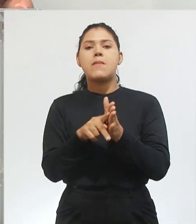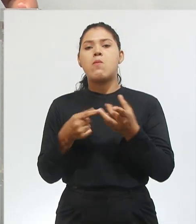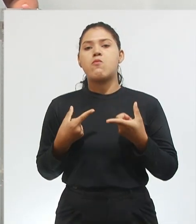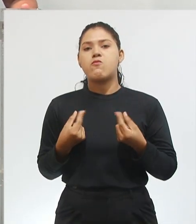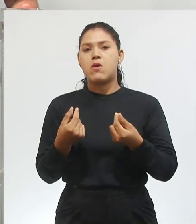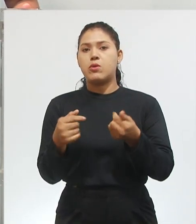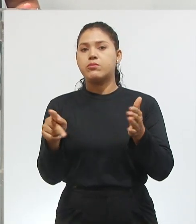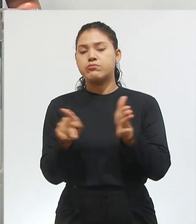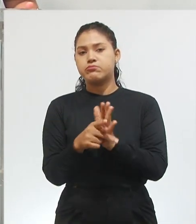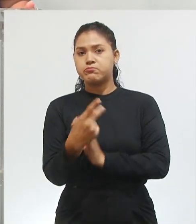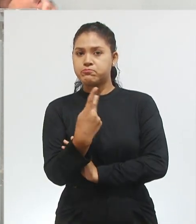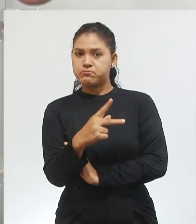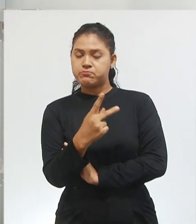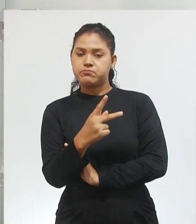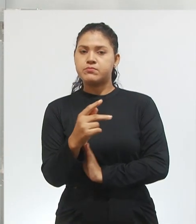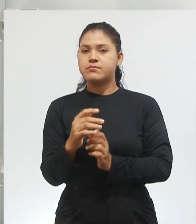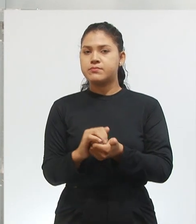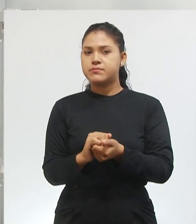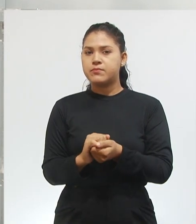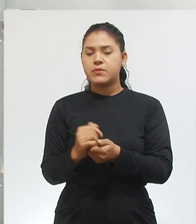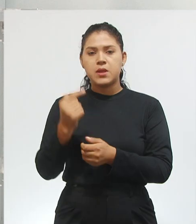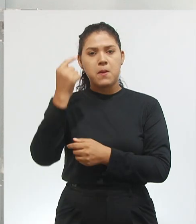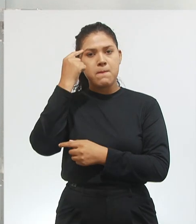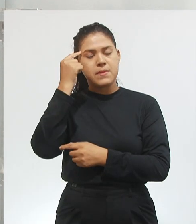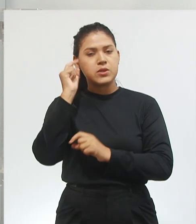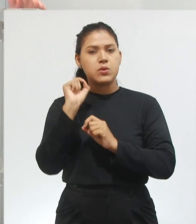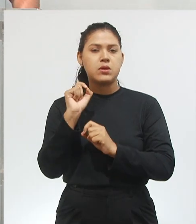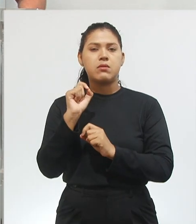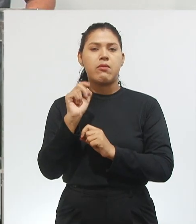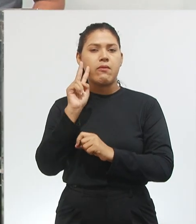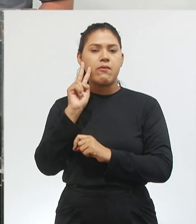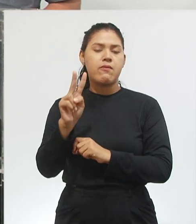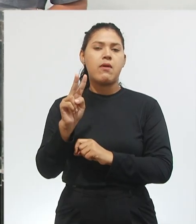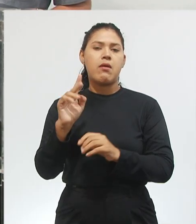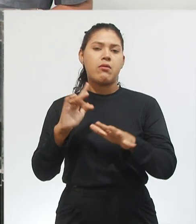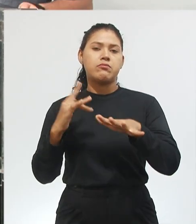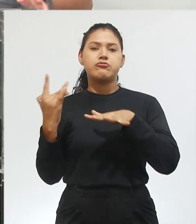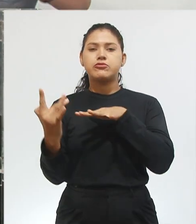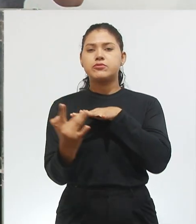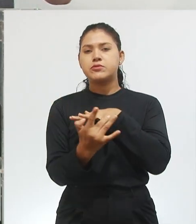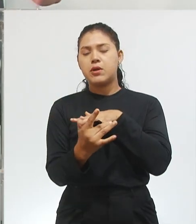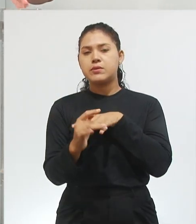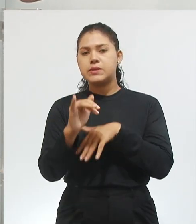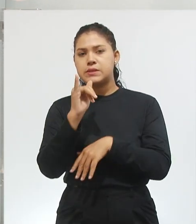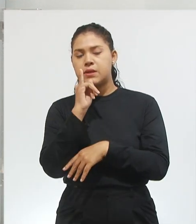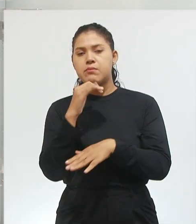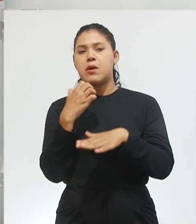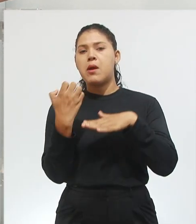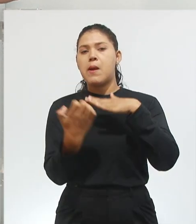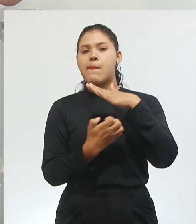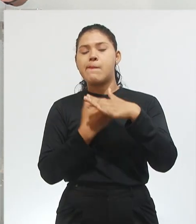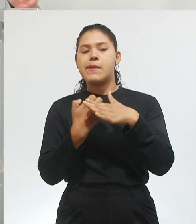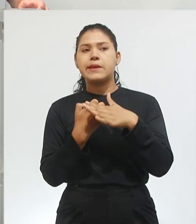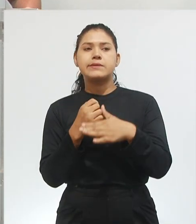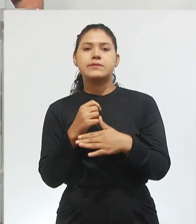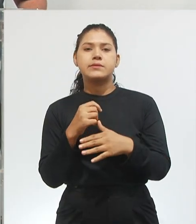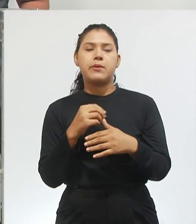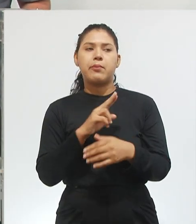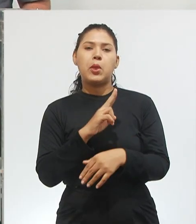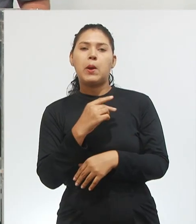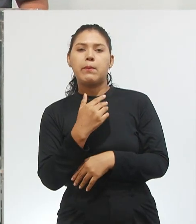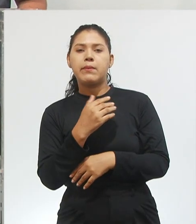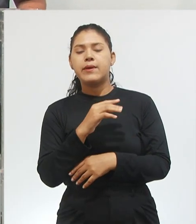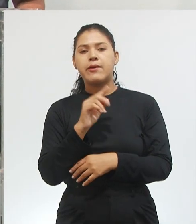aquele negócio né imagina só que sai aí nas manchetes das redes sociais né empresa fando e tal